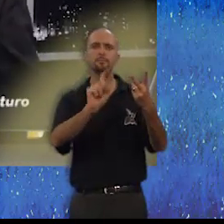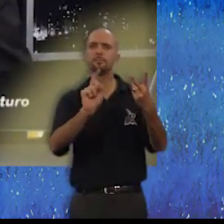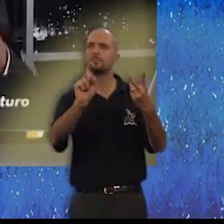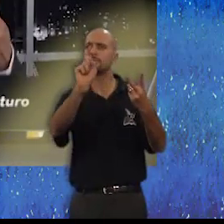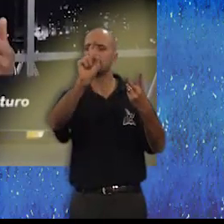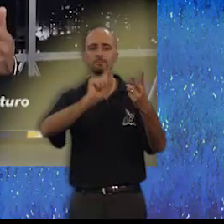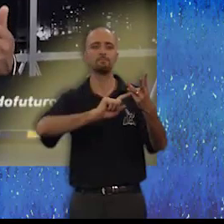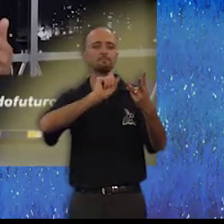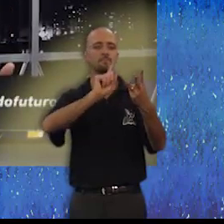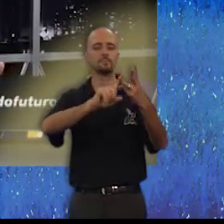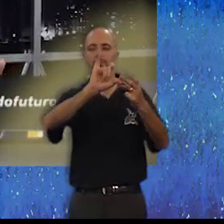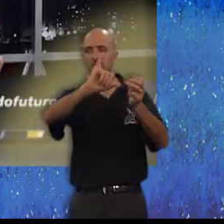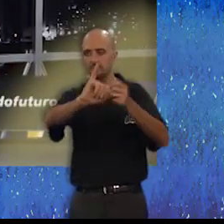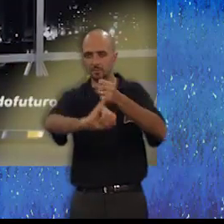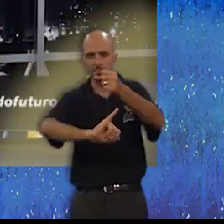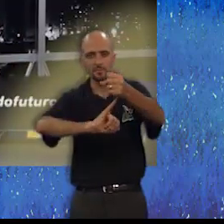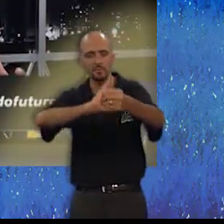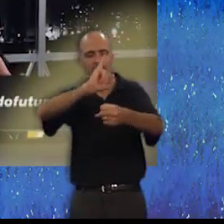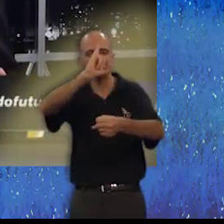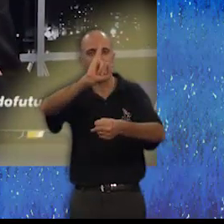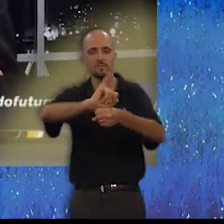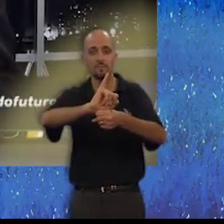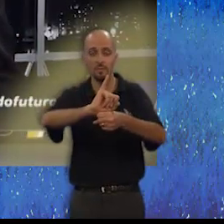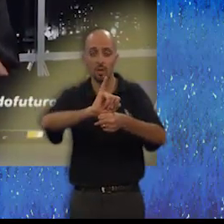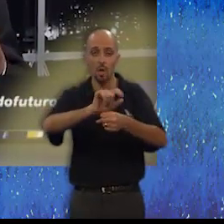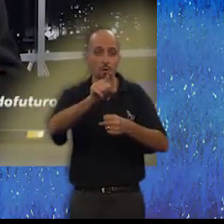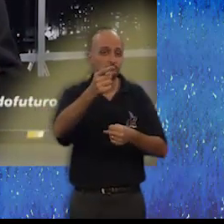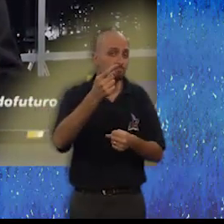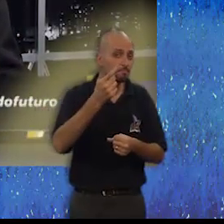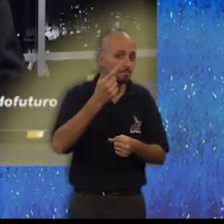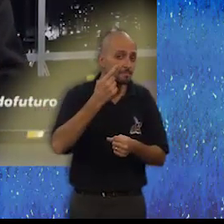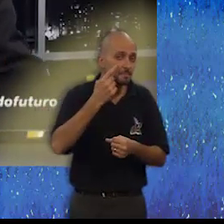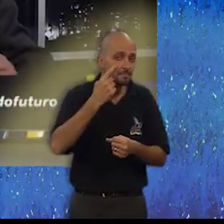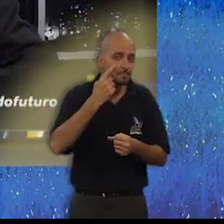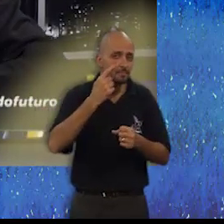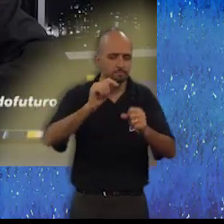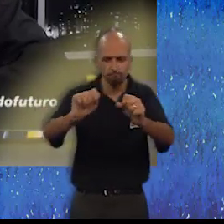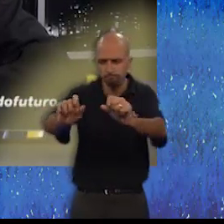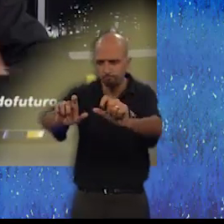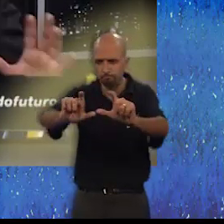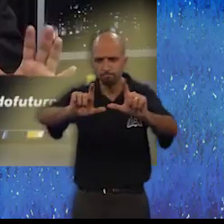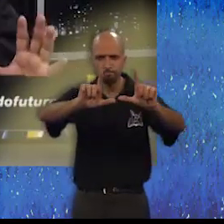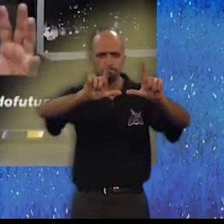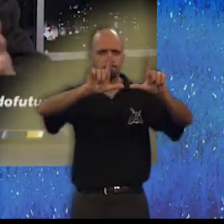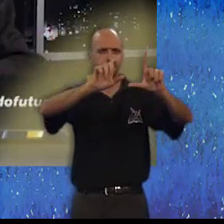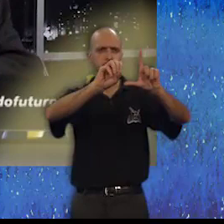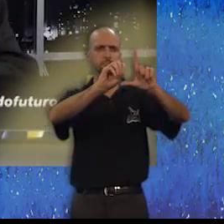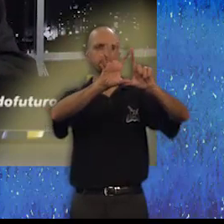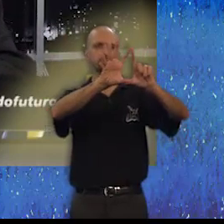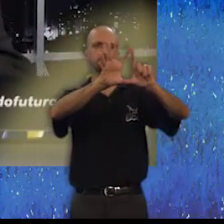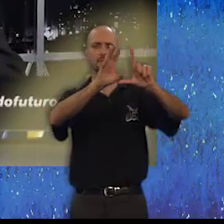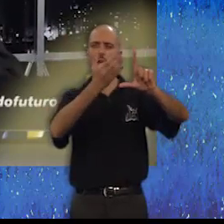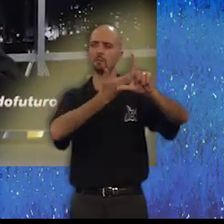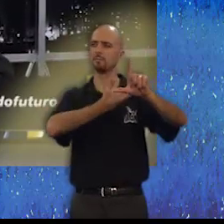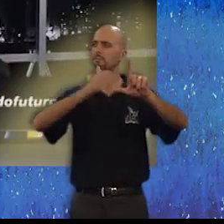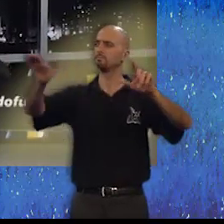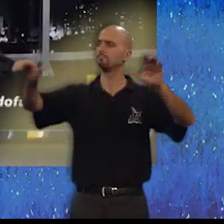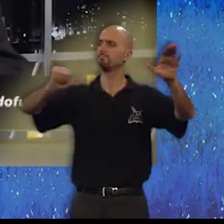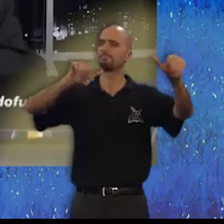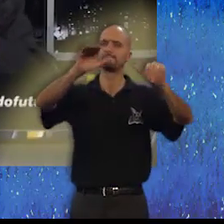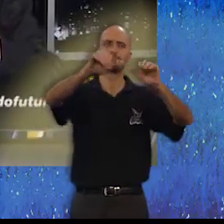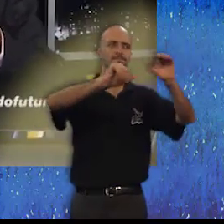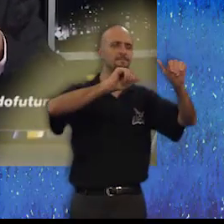facebook.com/ArenaDoFuturo, e ainda temos o nosso blog, que você consegue ver os vídeos assim a qualquer hora. Você pode usar isso como uma